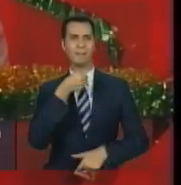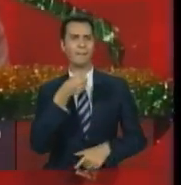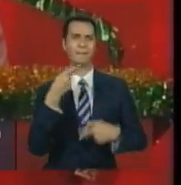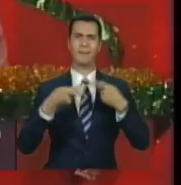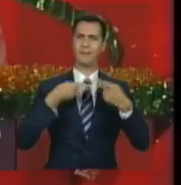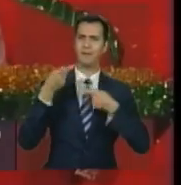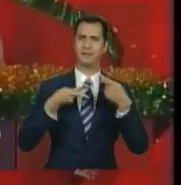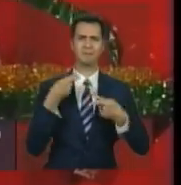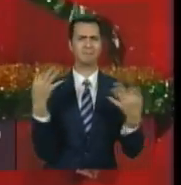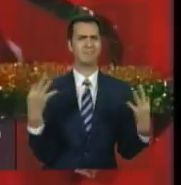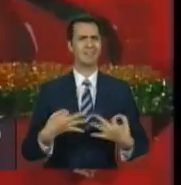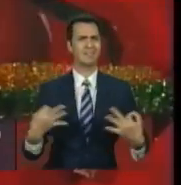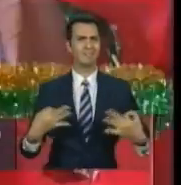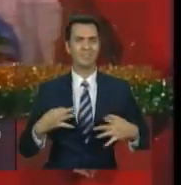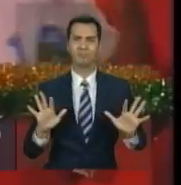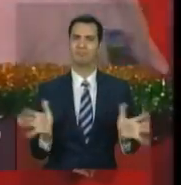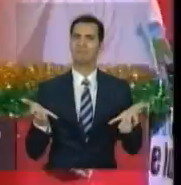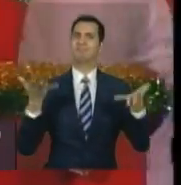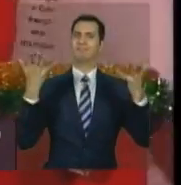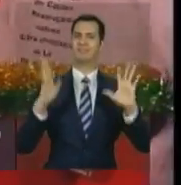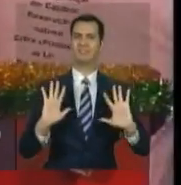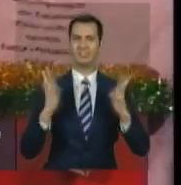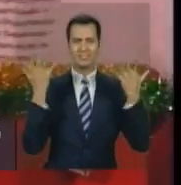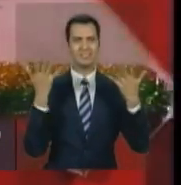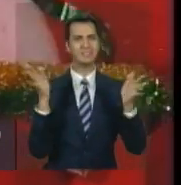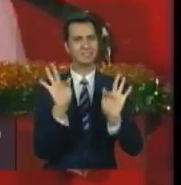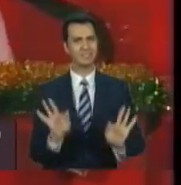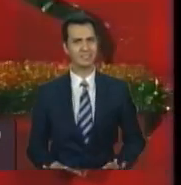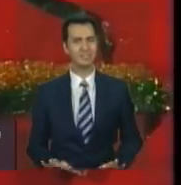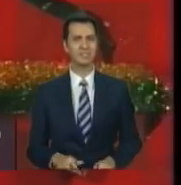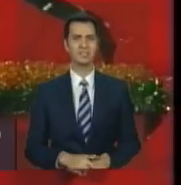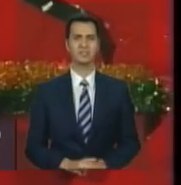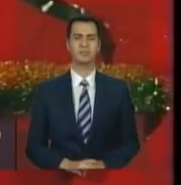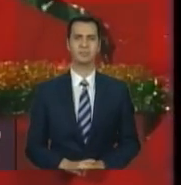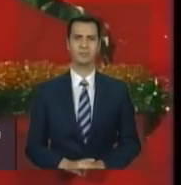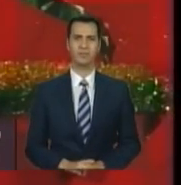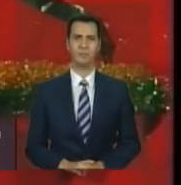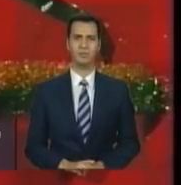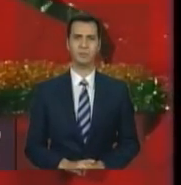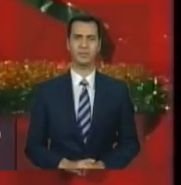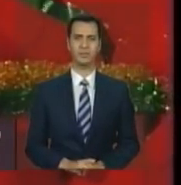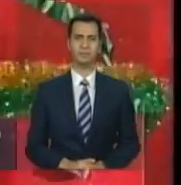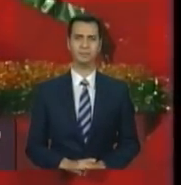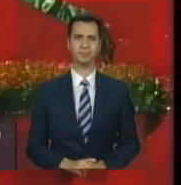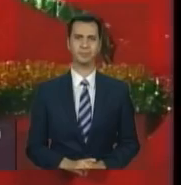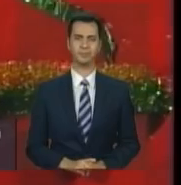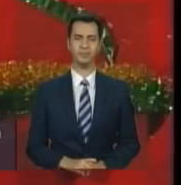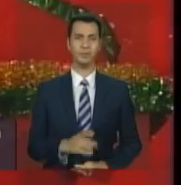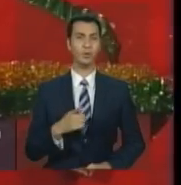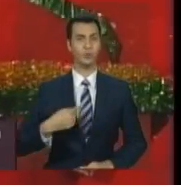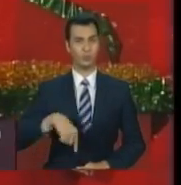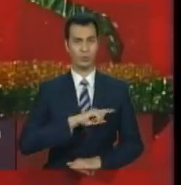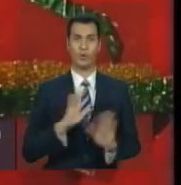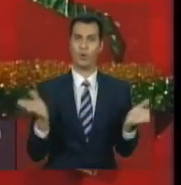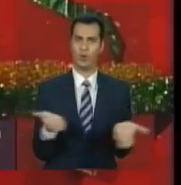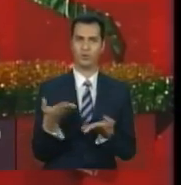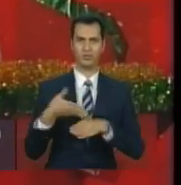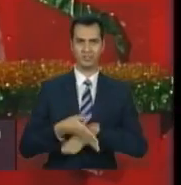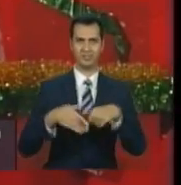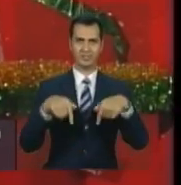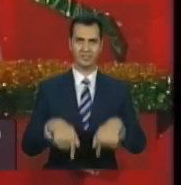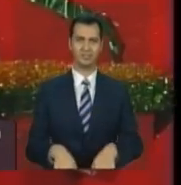Nós viemos aqui, eu como presidenta da República pela primeira